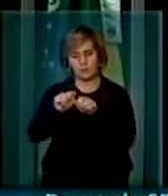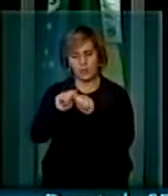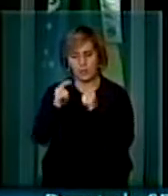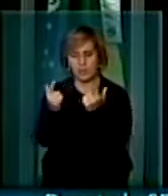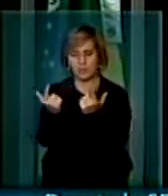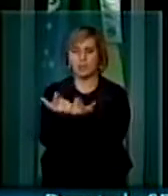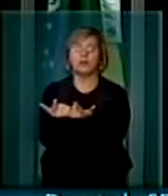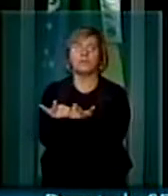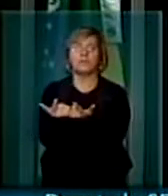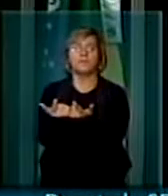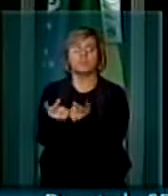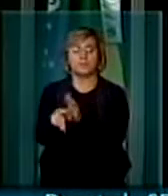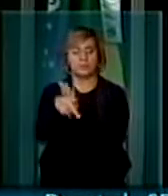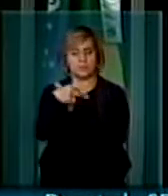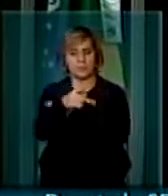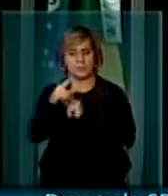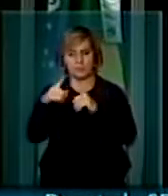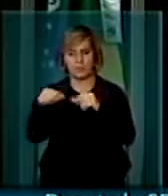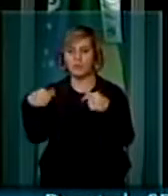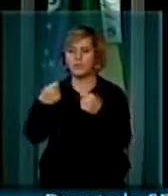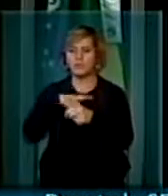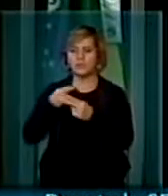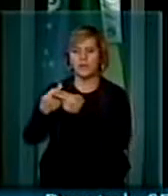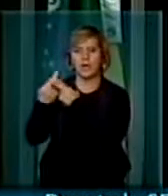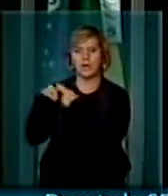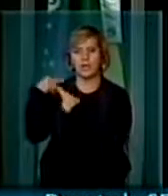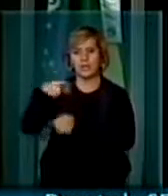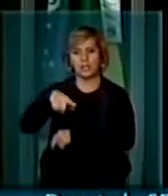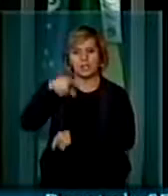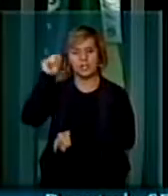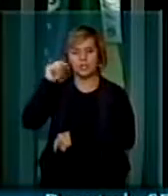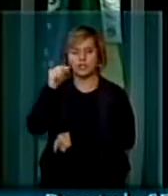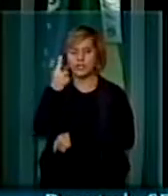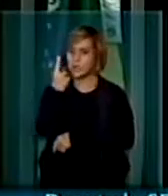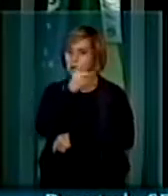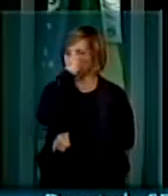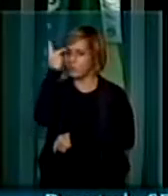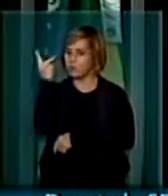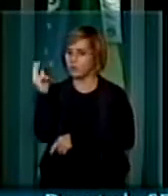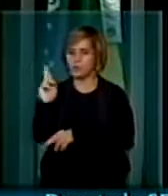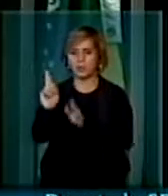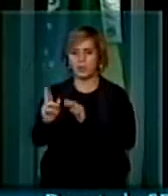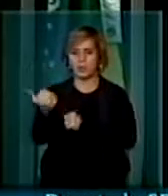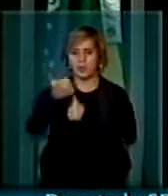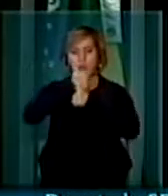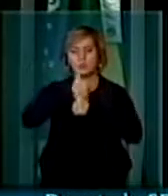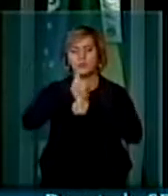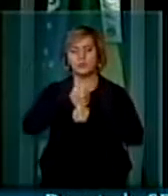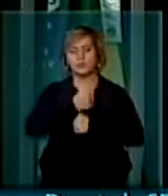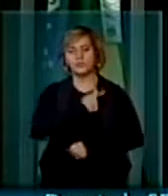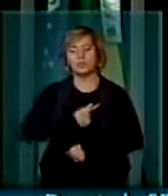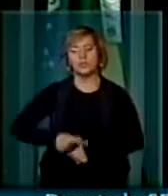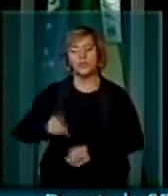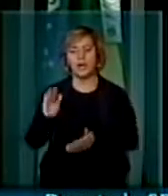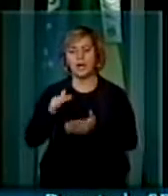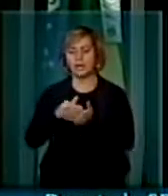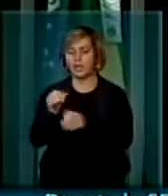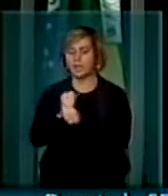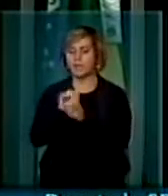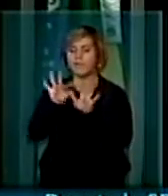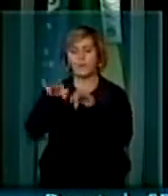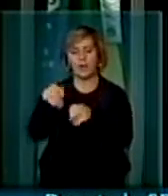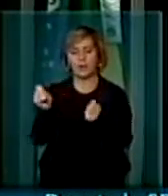ter esta maturidade, esta responsabilidade de eleger bem, de trabalhar bem para eleger um governador que garanta